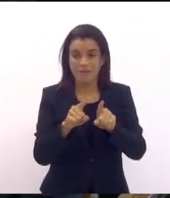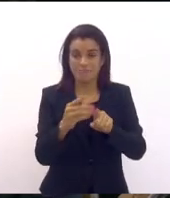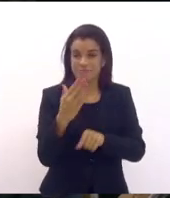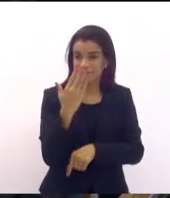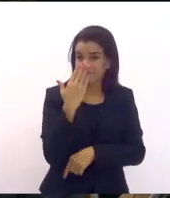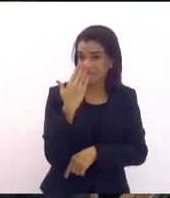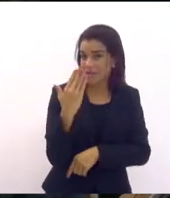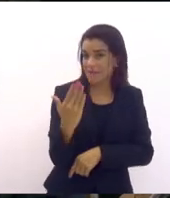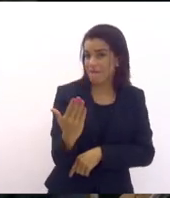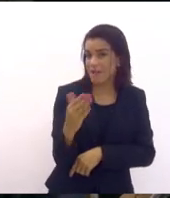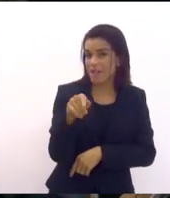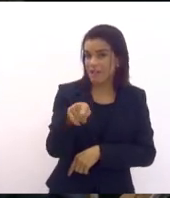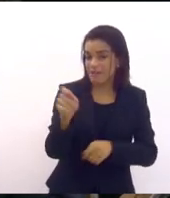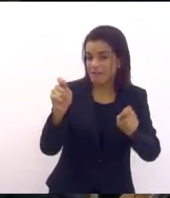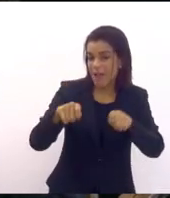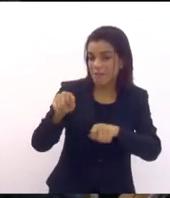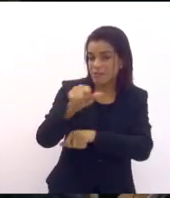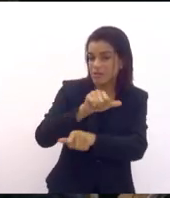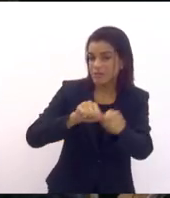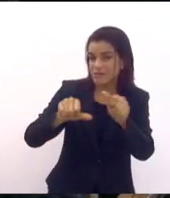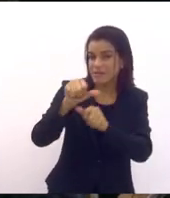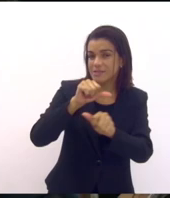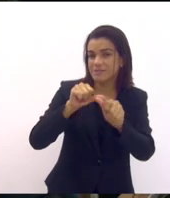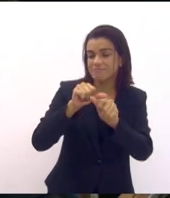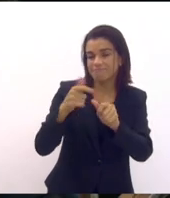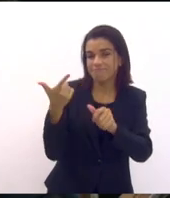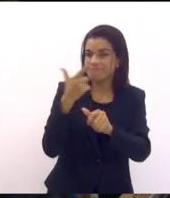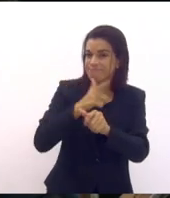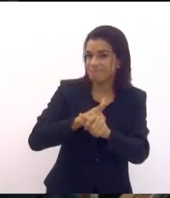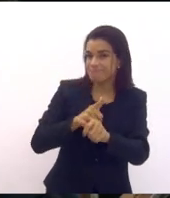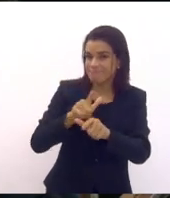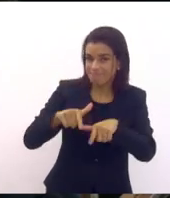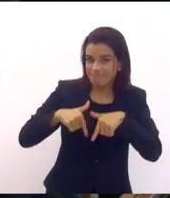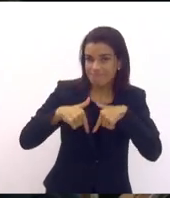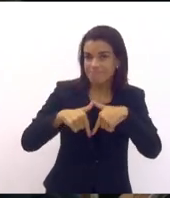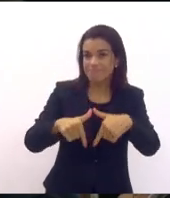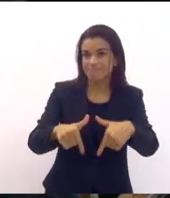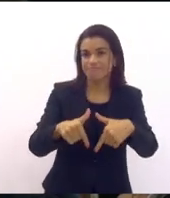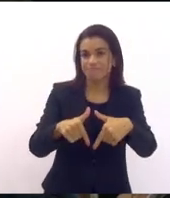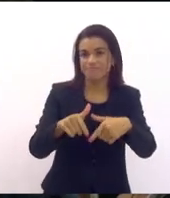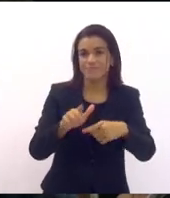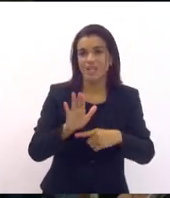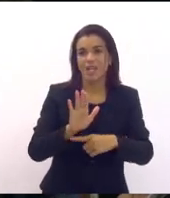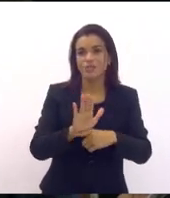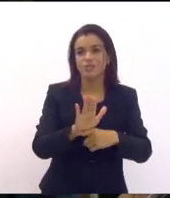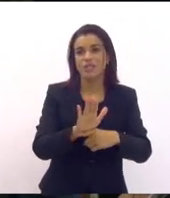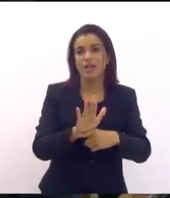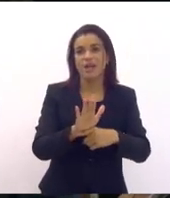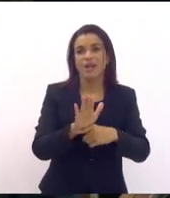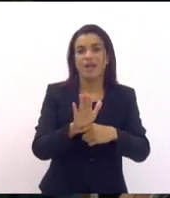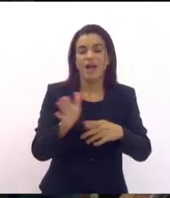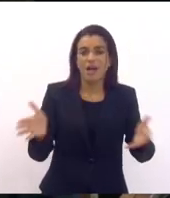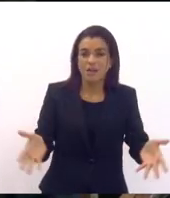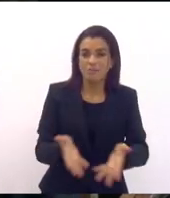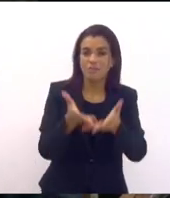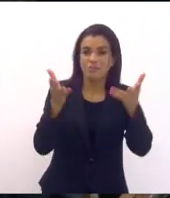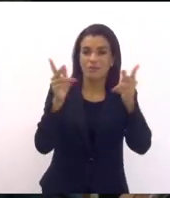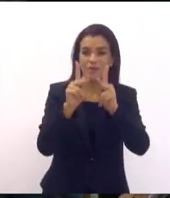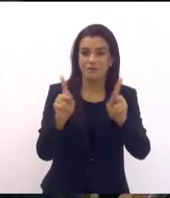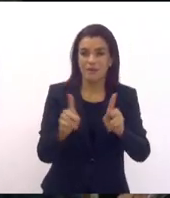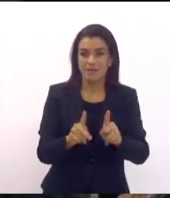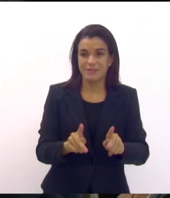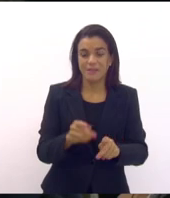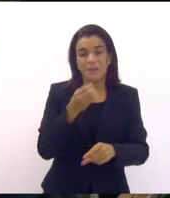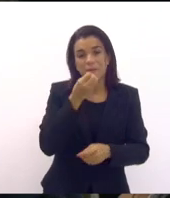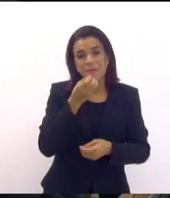frente que torna possível convido a todos para que nós possamos empreender e nos ajudar mutualmente a dar passo nesse sentido